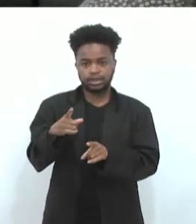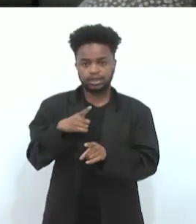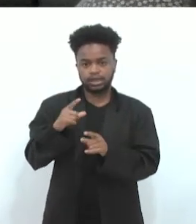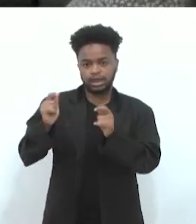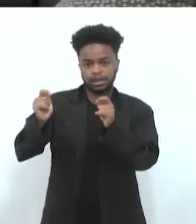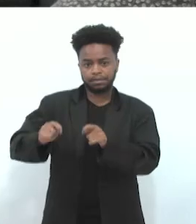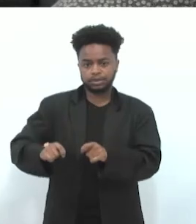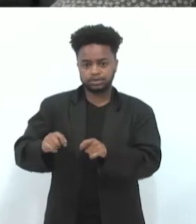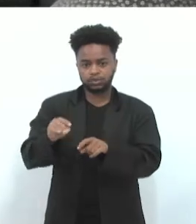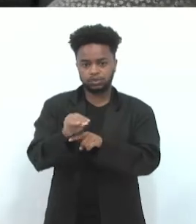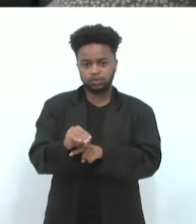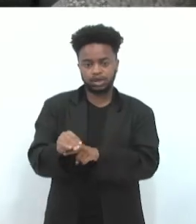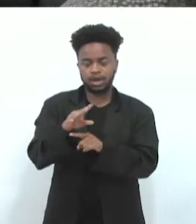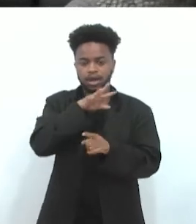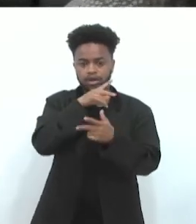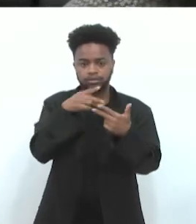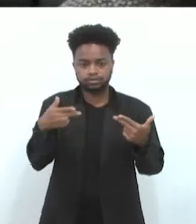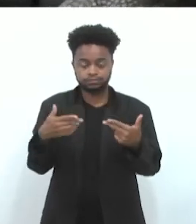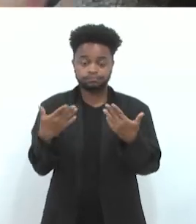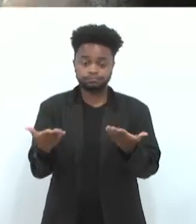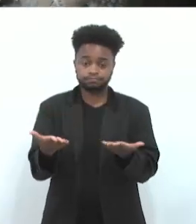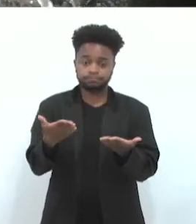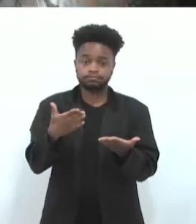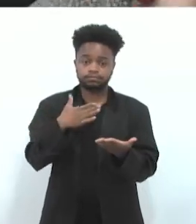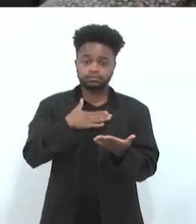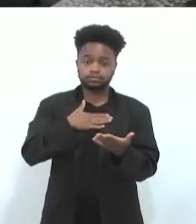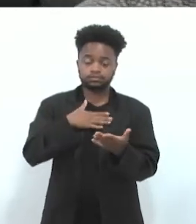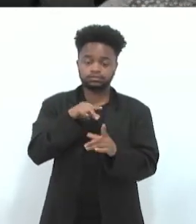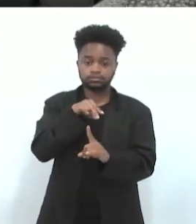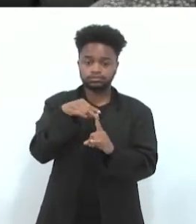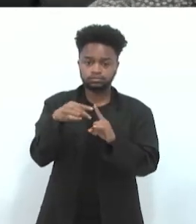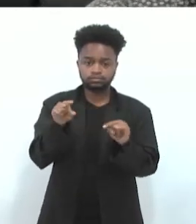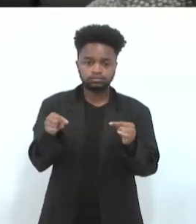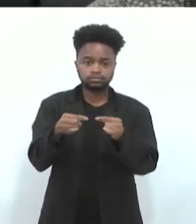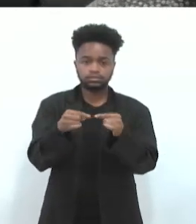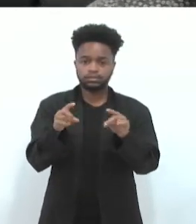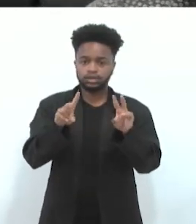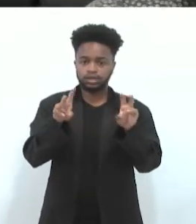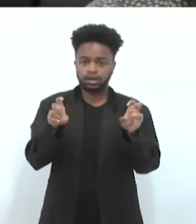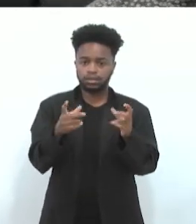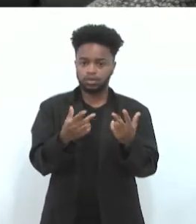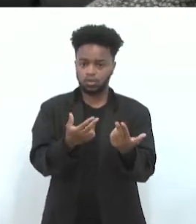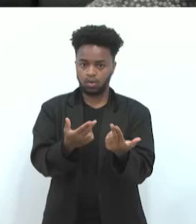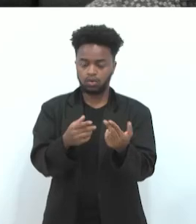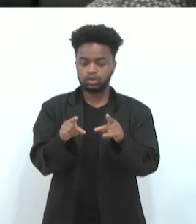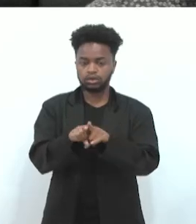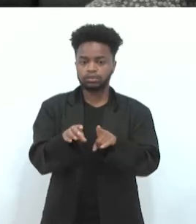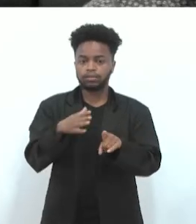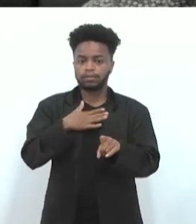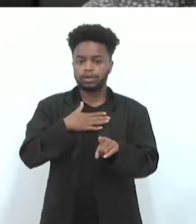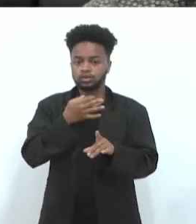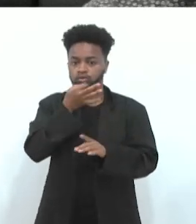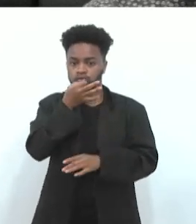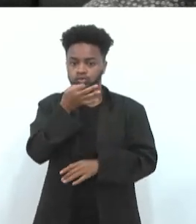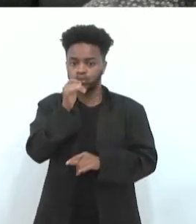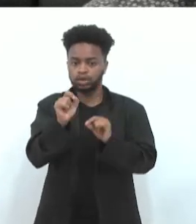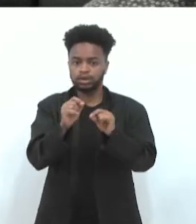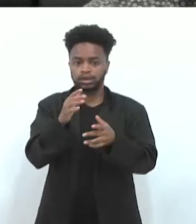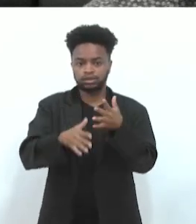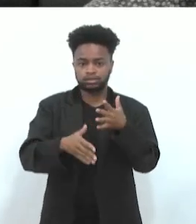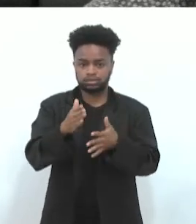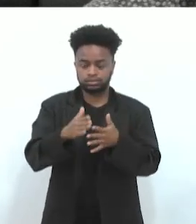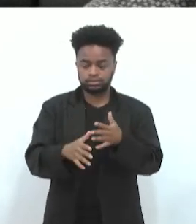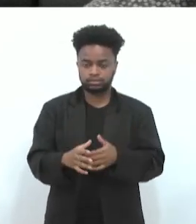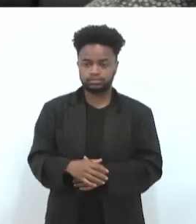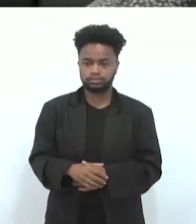trato dos animais. Então, entendo que está tratando sobre o mesmo tema e a minha sugestão de voto seria pela prejudicabilidade,